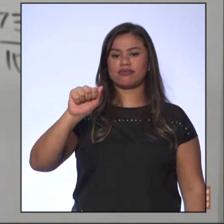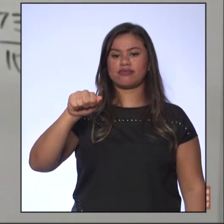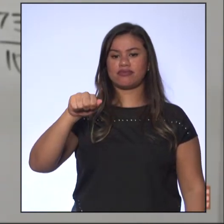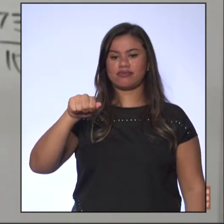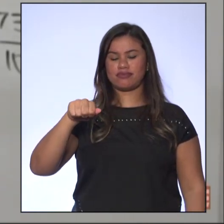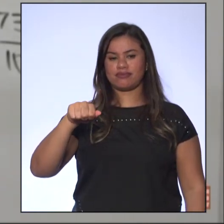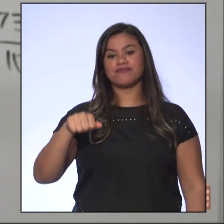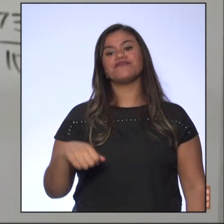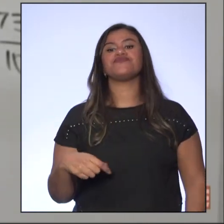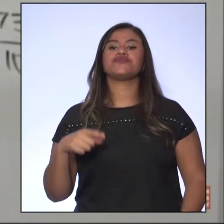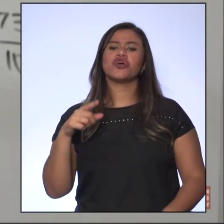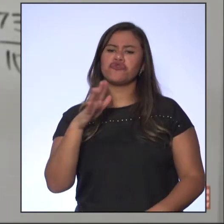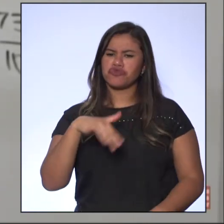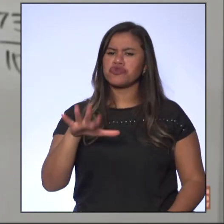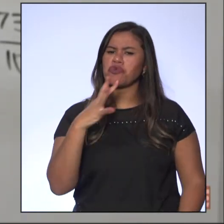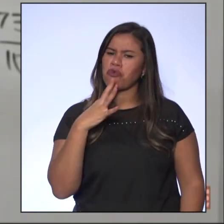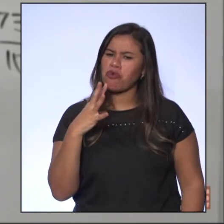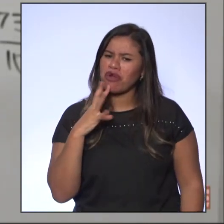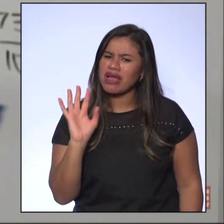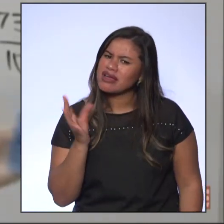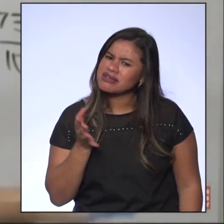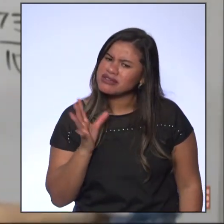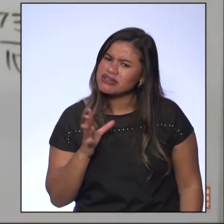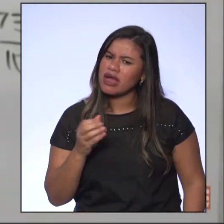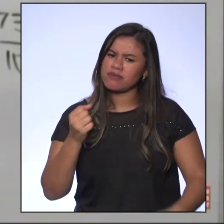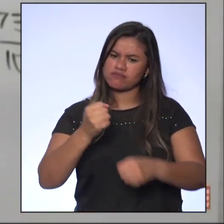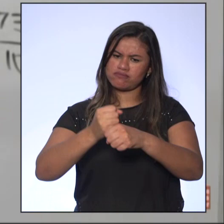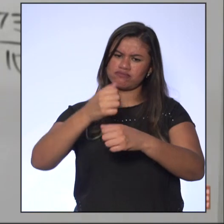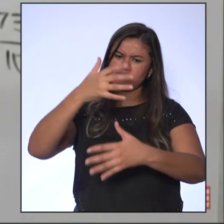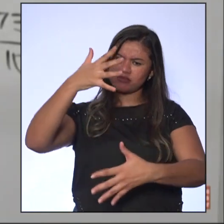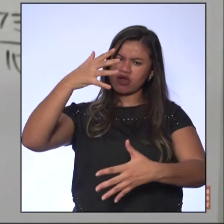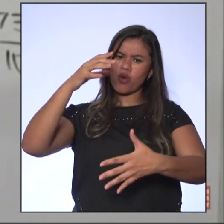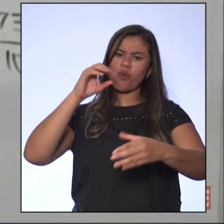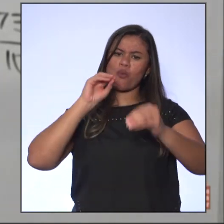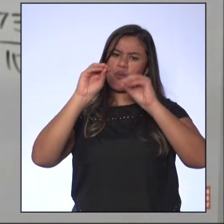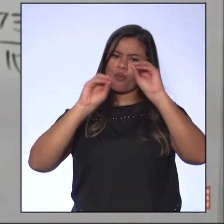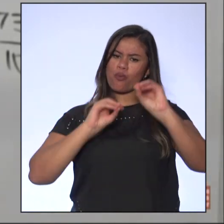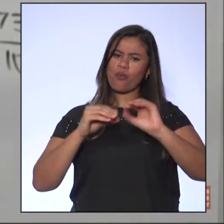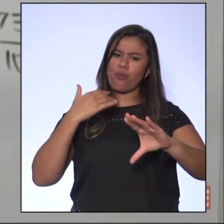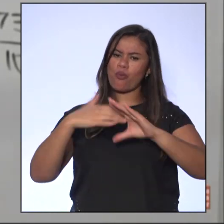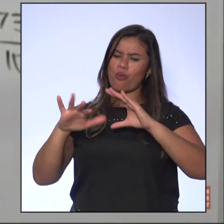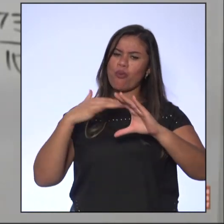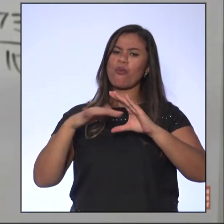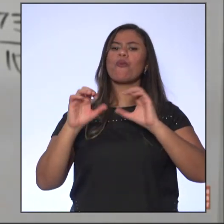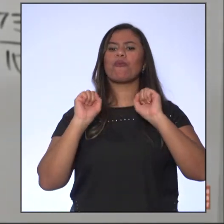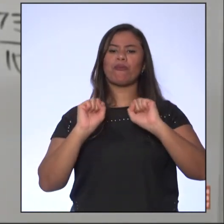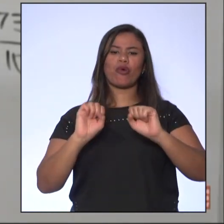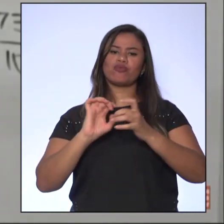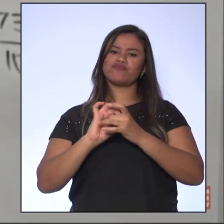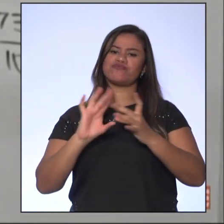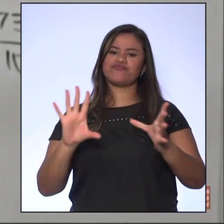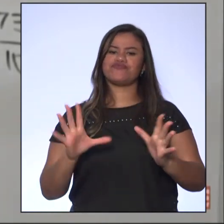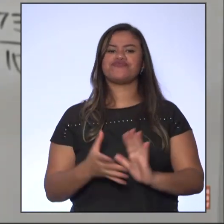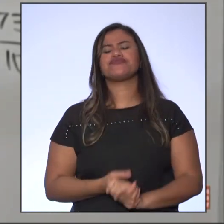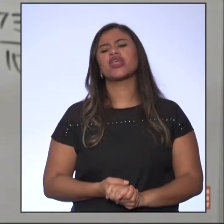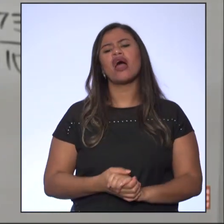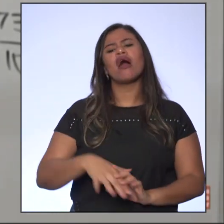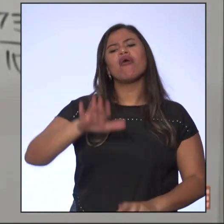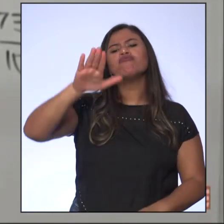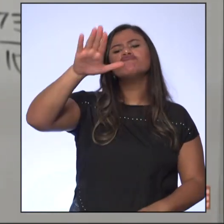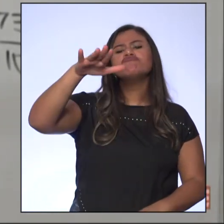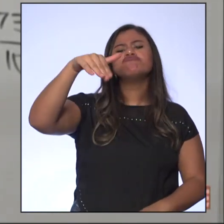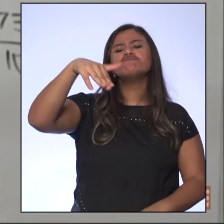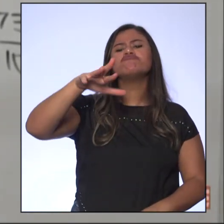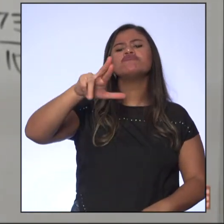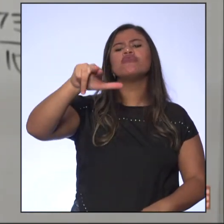aí nos comentários se você já sabe o que é uma moda. Coloca aí se você já sabe o que é uma mediana. Murad, o que é uma